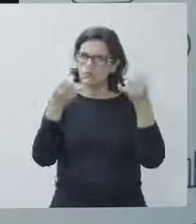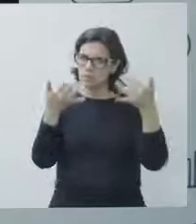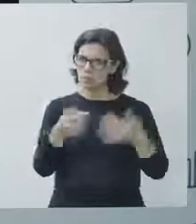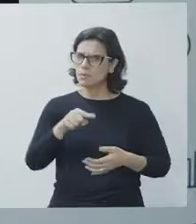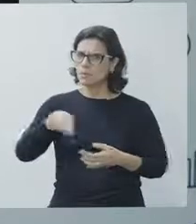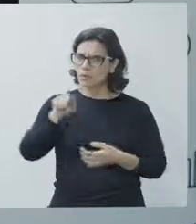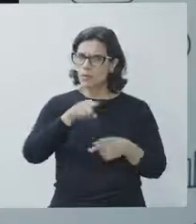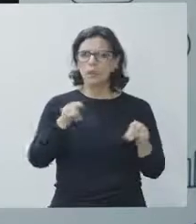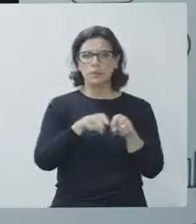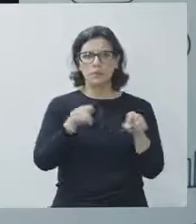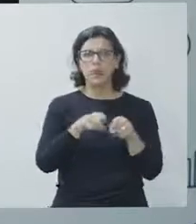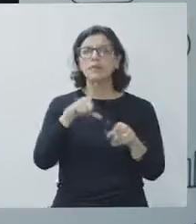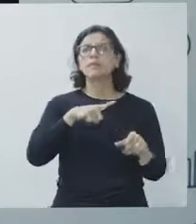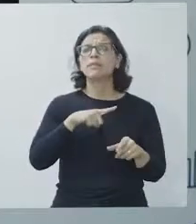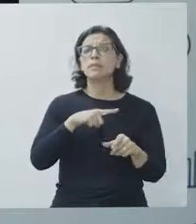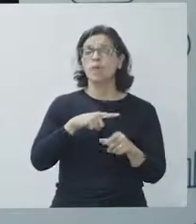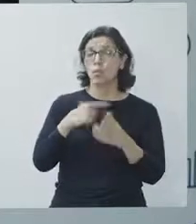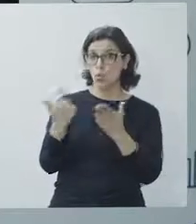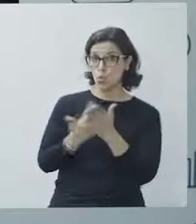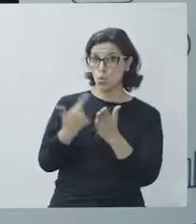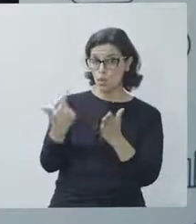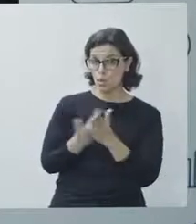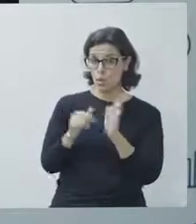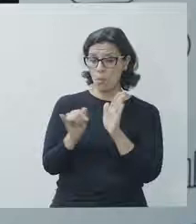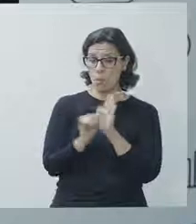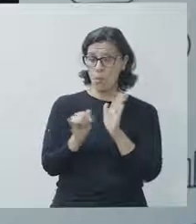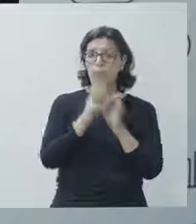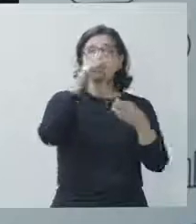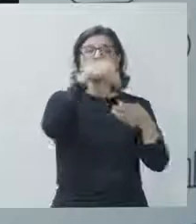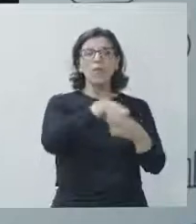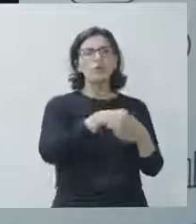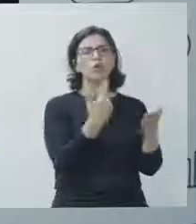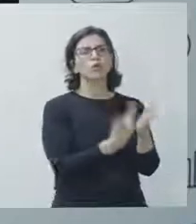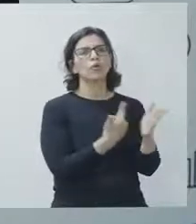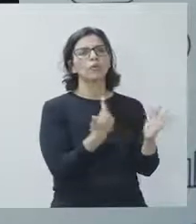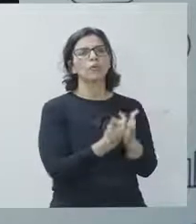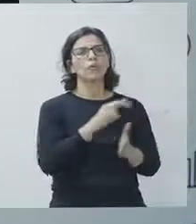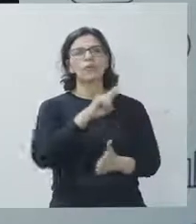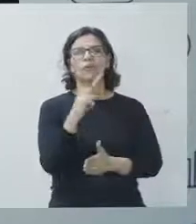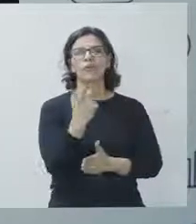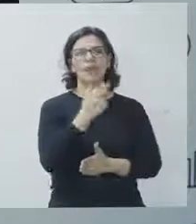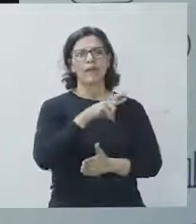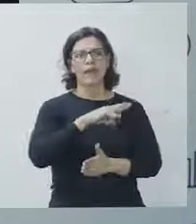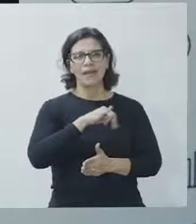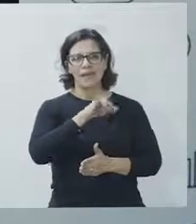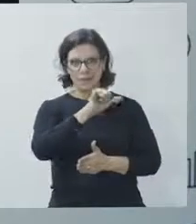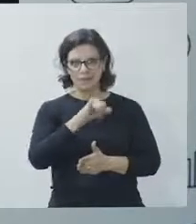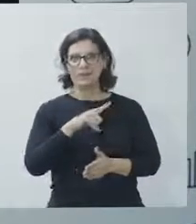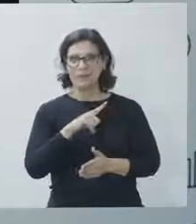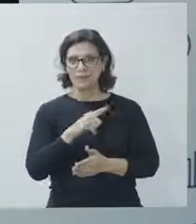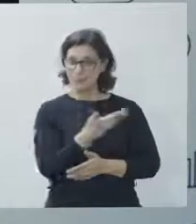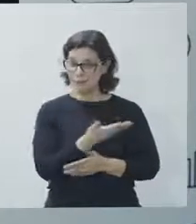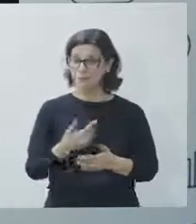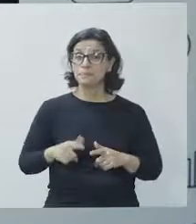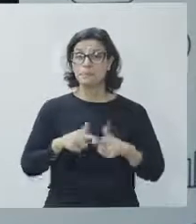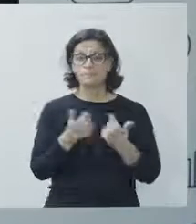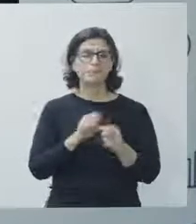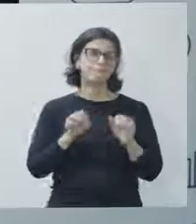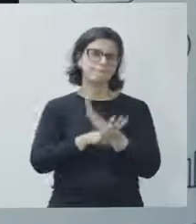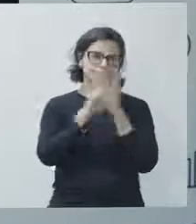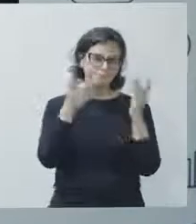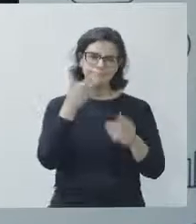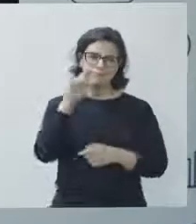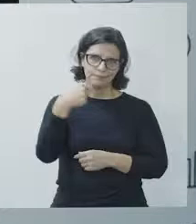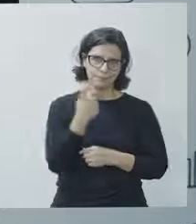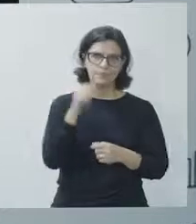dito para vocês que foi retirado desta obra aqui, que está dentro desta outra obra lá do Harry Potter. Então, claro que